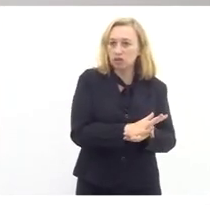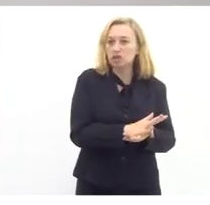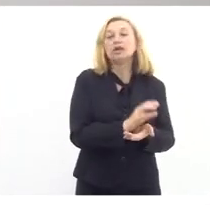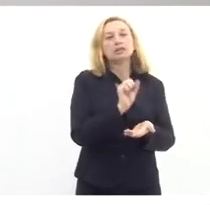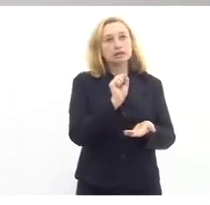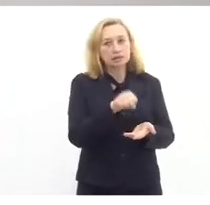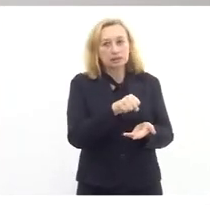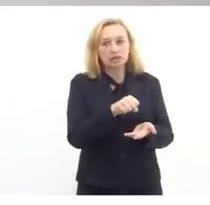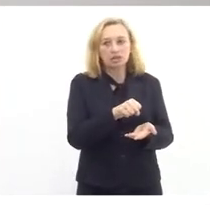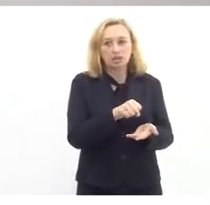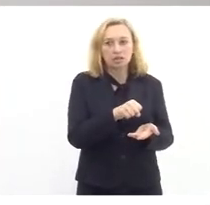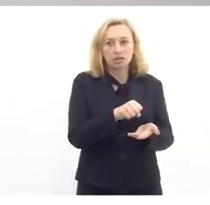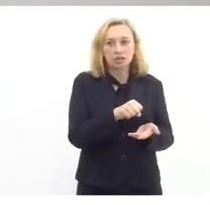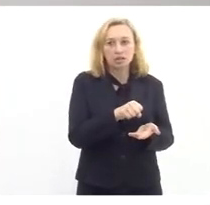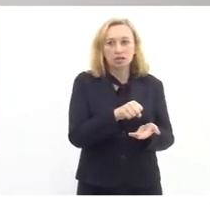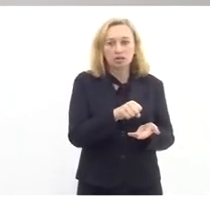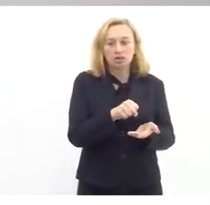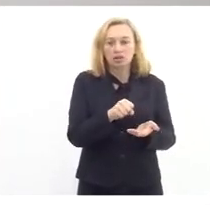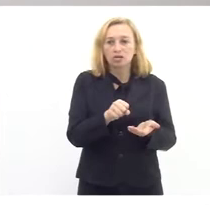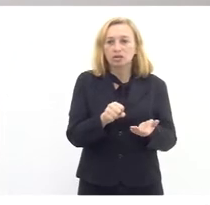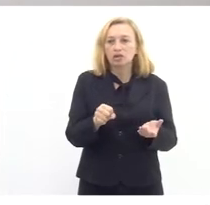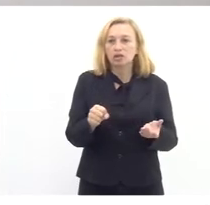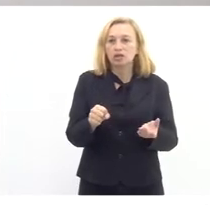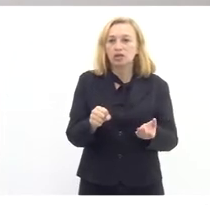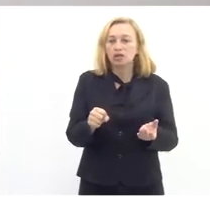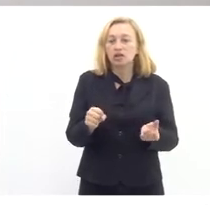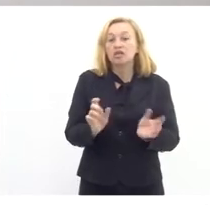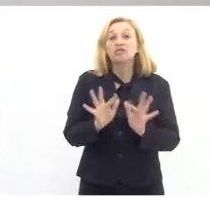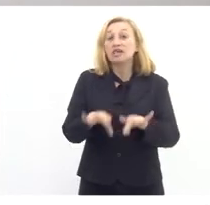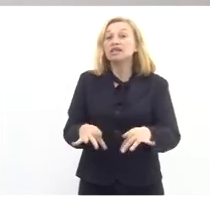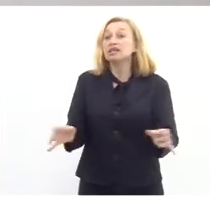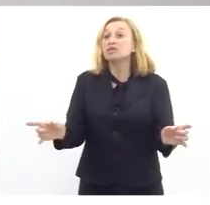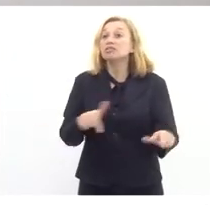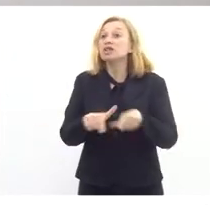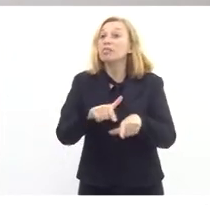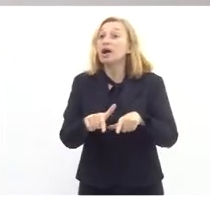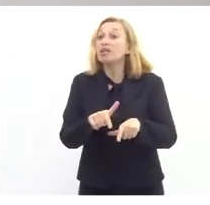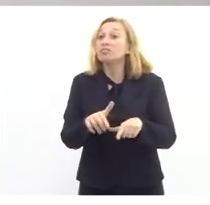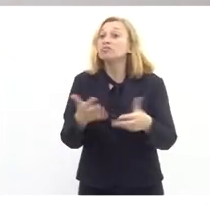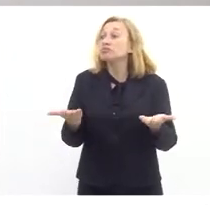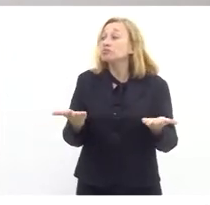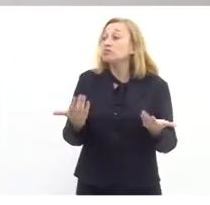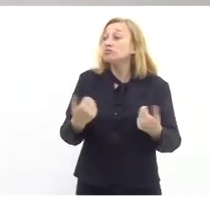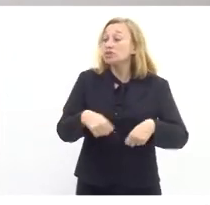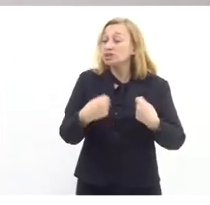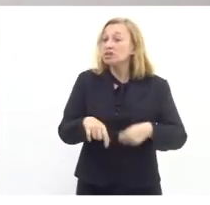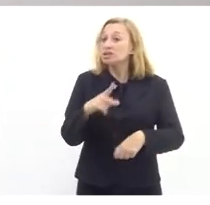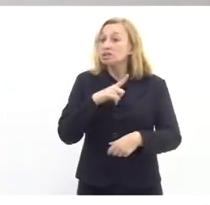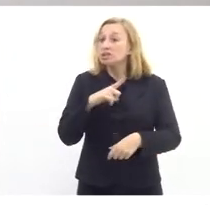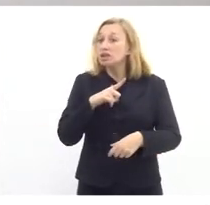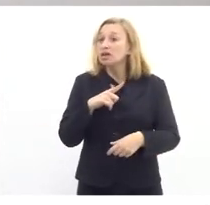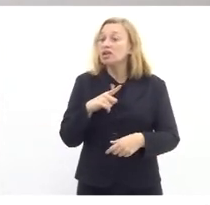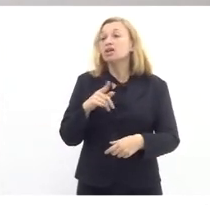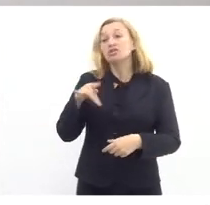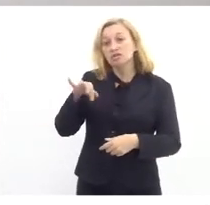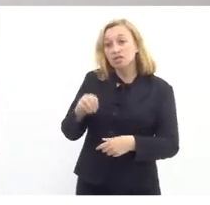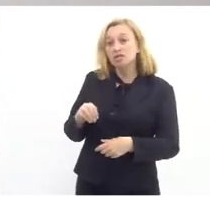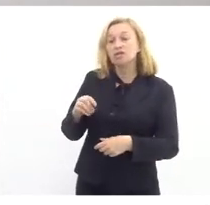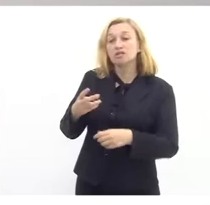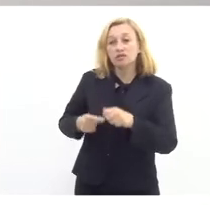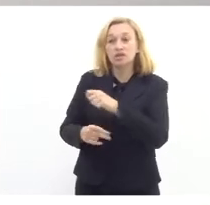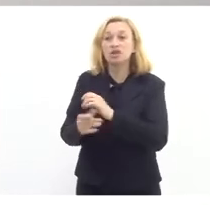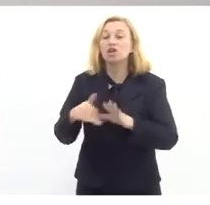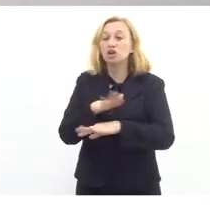sim, e a execução do serviço. Tem que ter um cronograma físico e financeiro de toda a execução do que é necessário